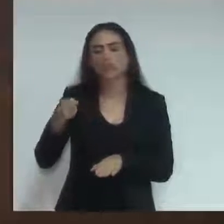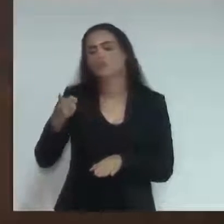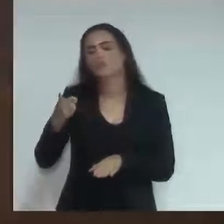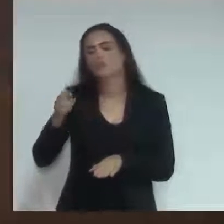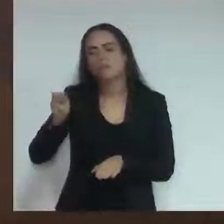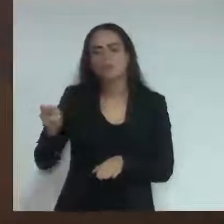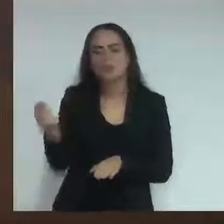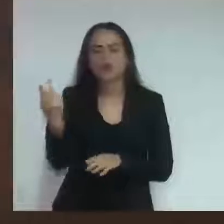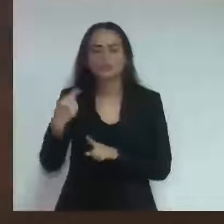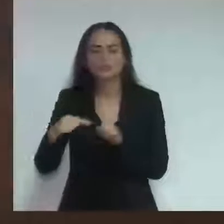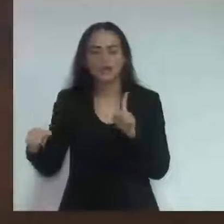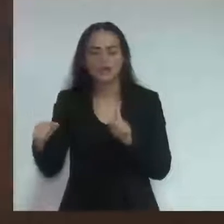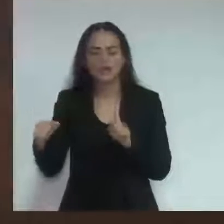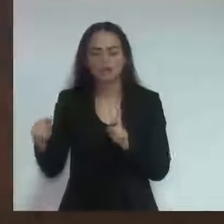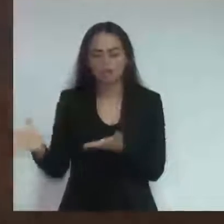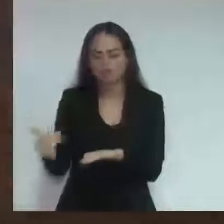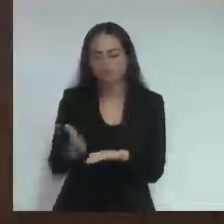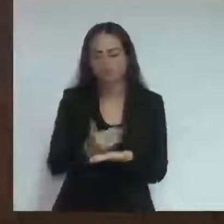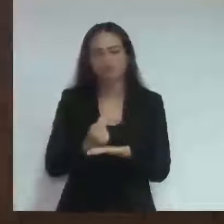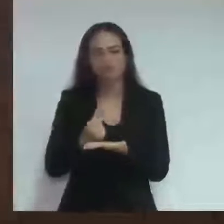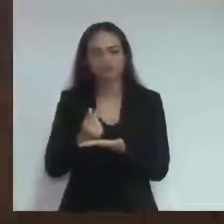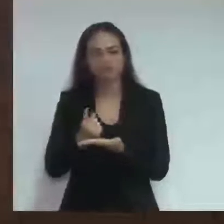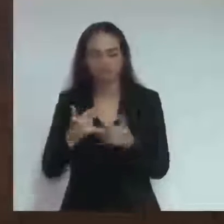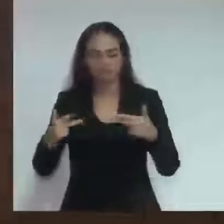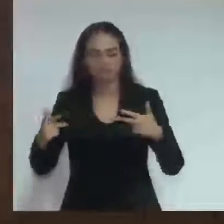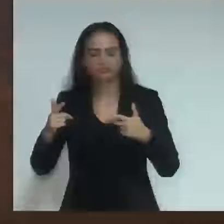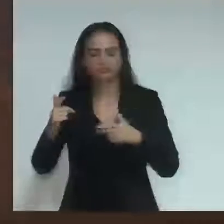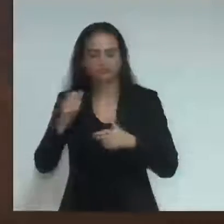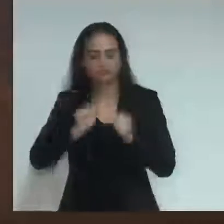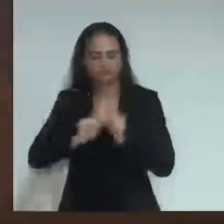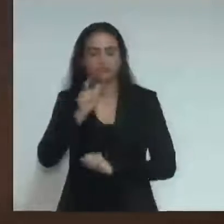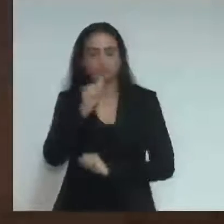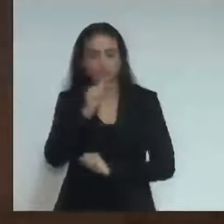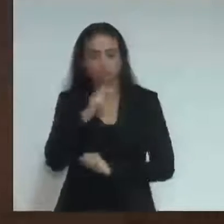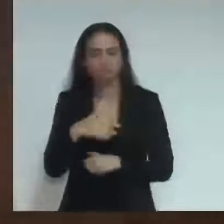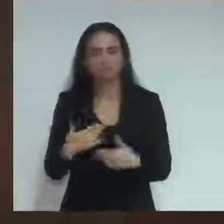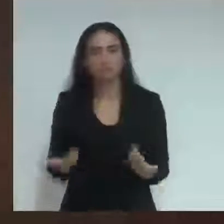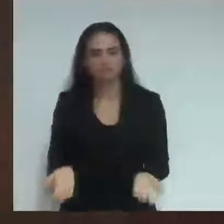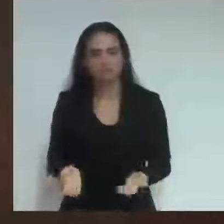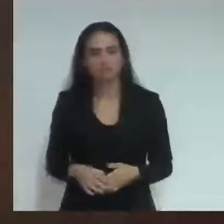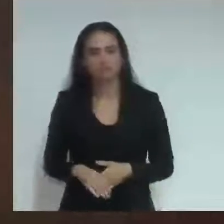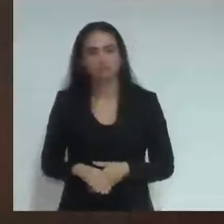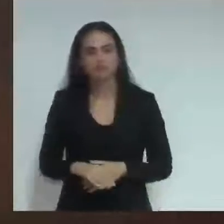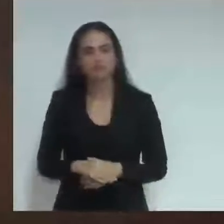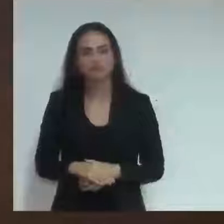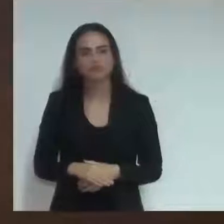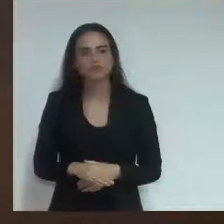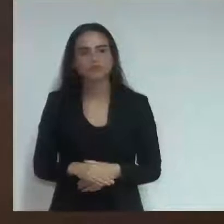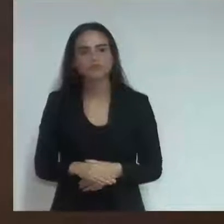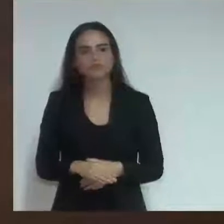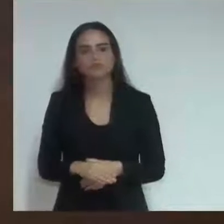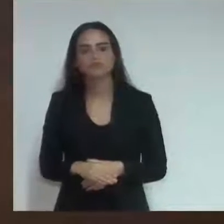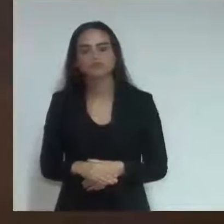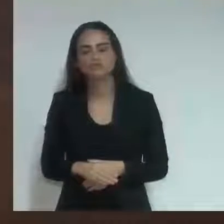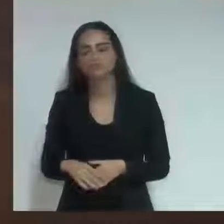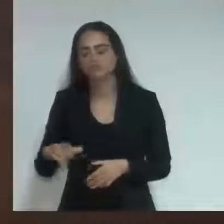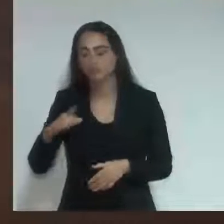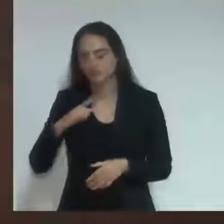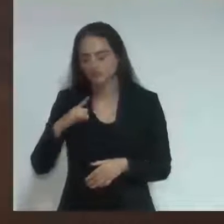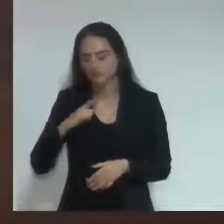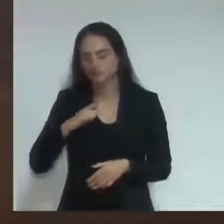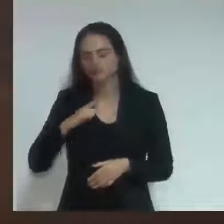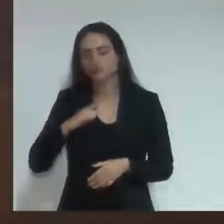uma grande obra, porque já era para ter sido feito no outro governo, na verdade nós iniciamos e terminou depois no outro governo. Porque nós íamos